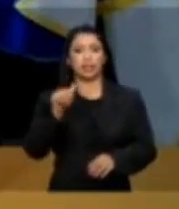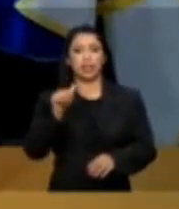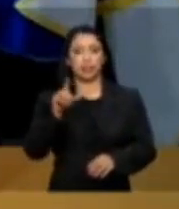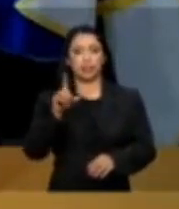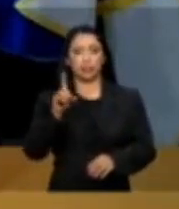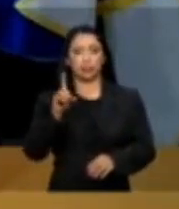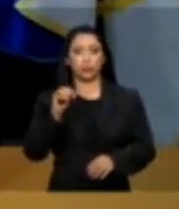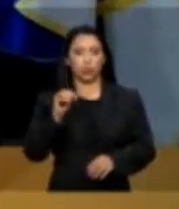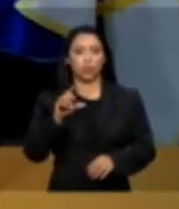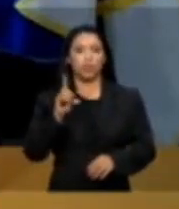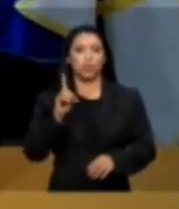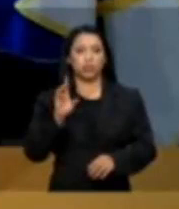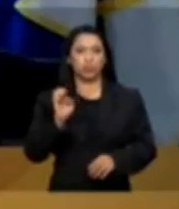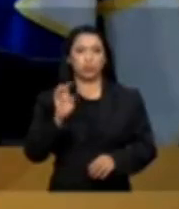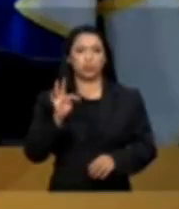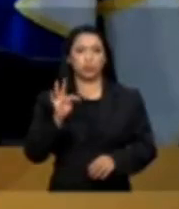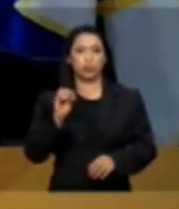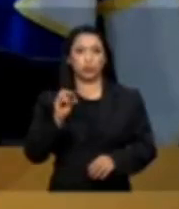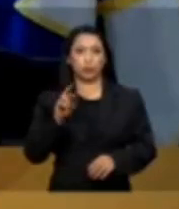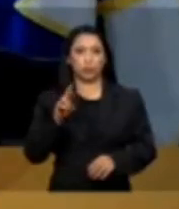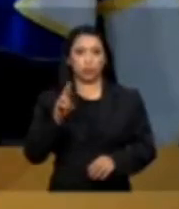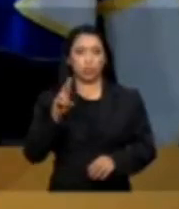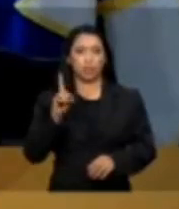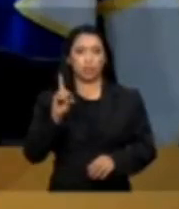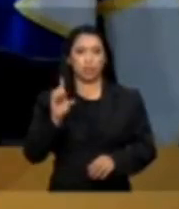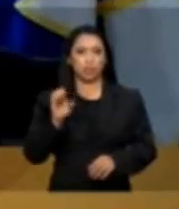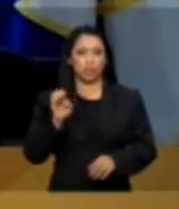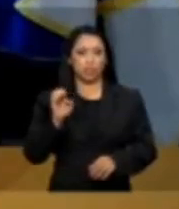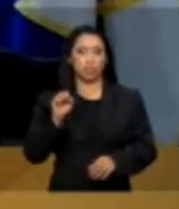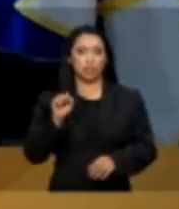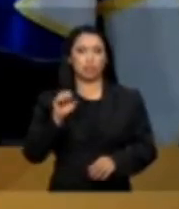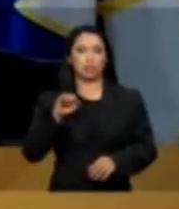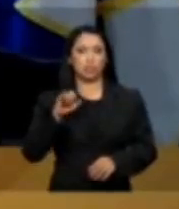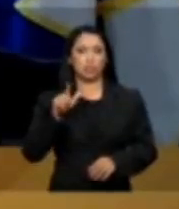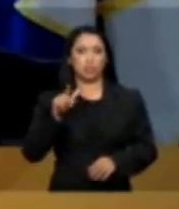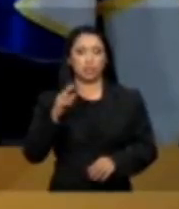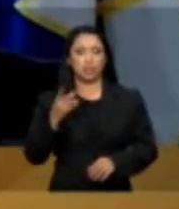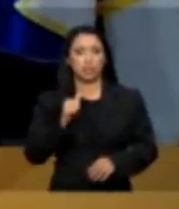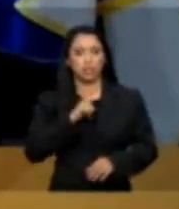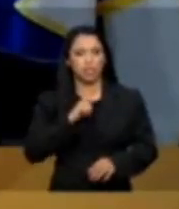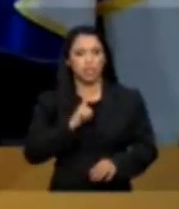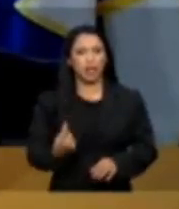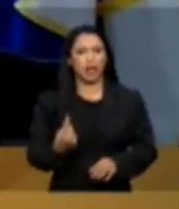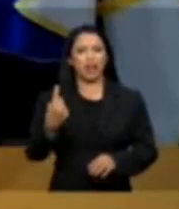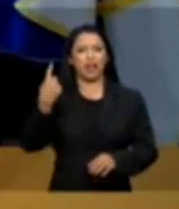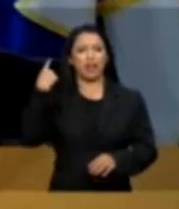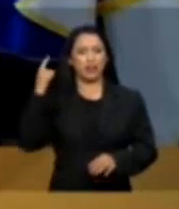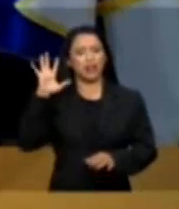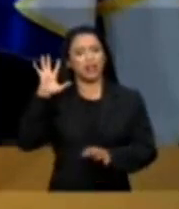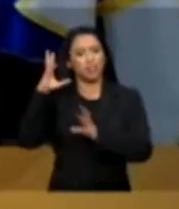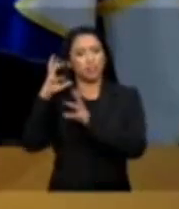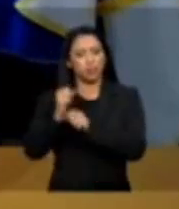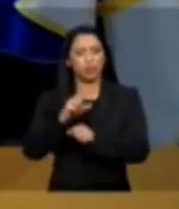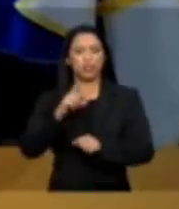repartiram-se terras além-mar. E acrescento, as capitanias hereditárias, tais como as demarcadas pela